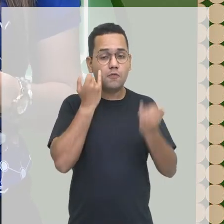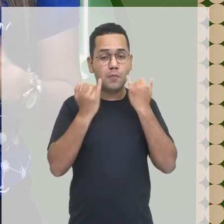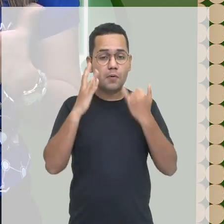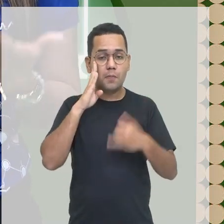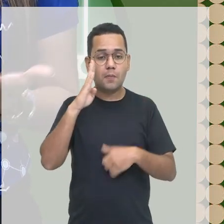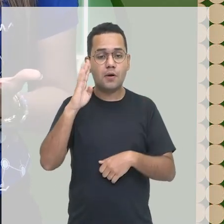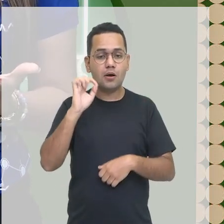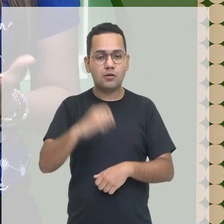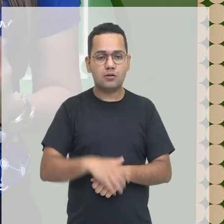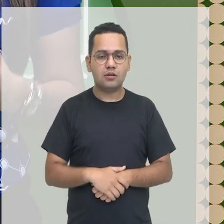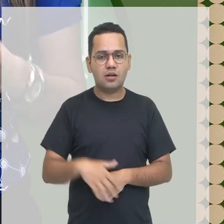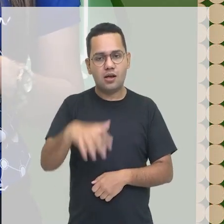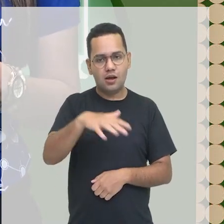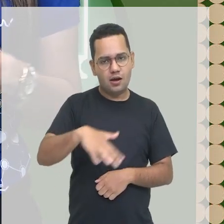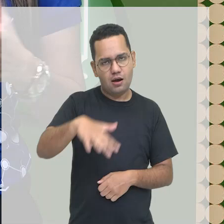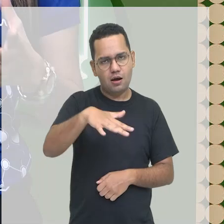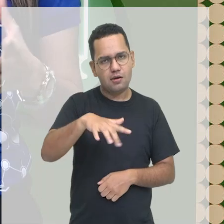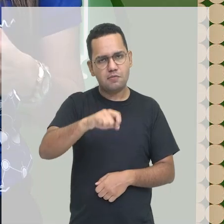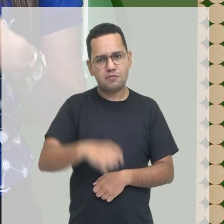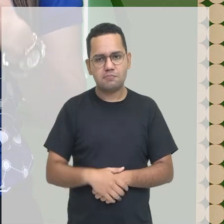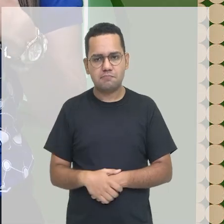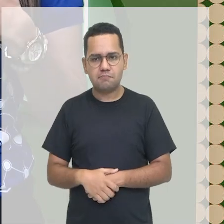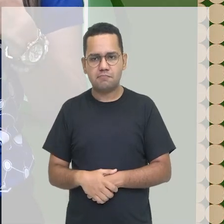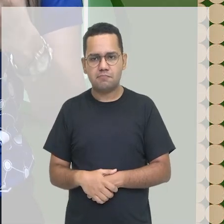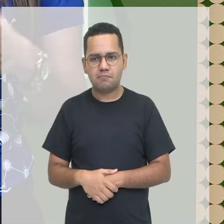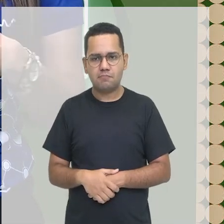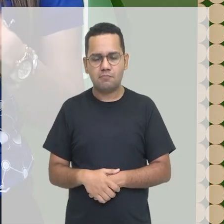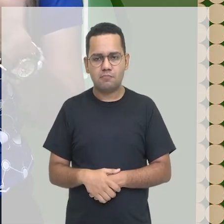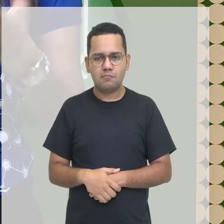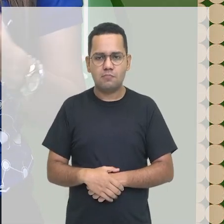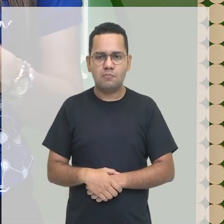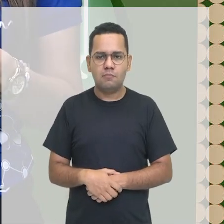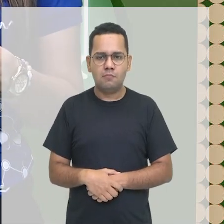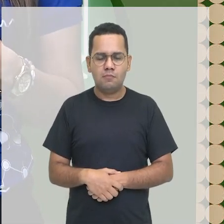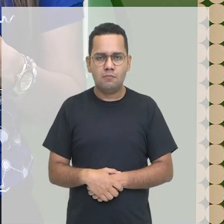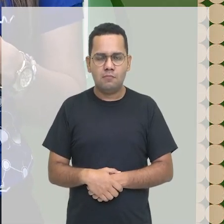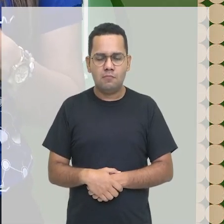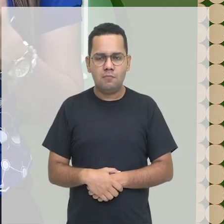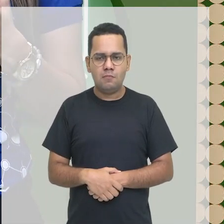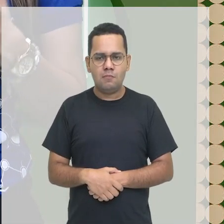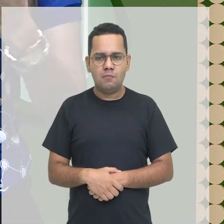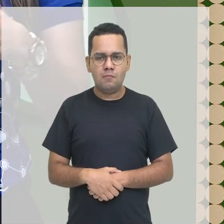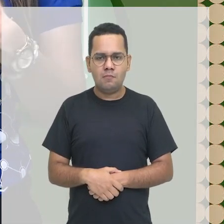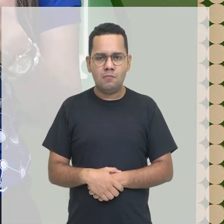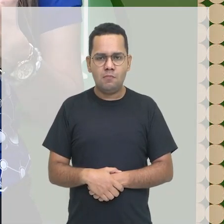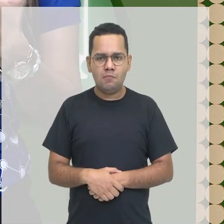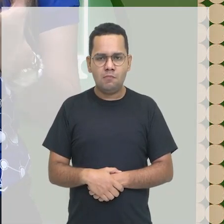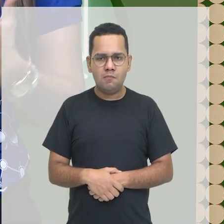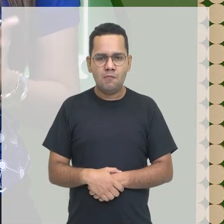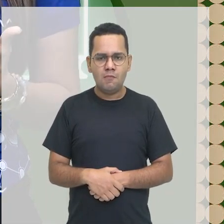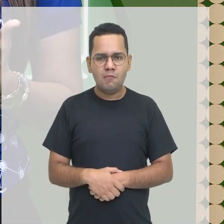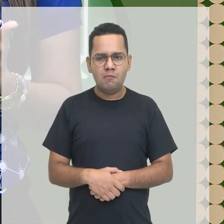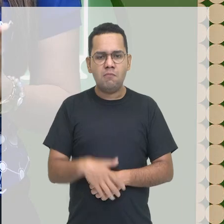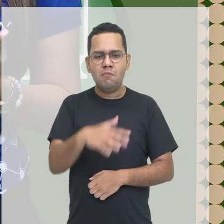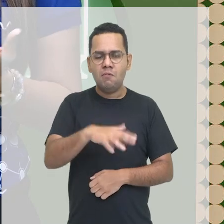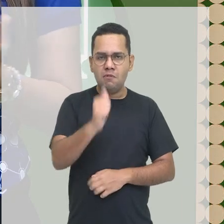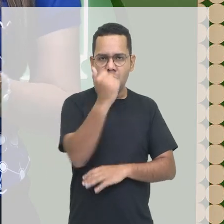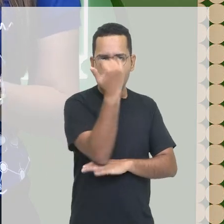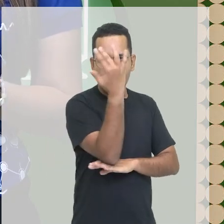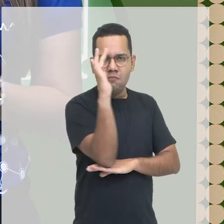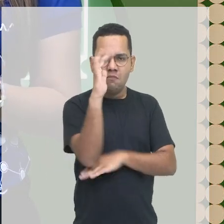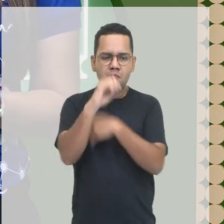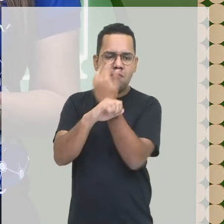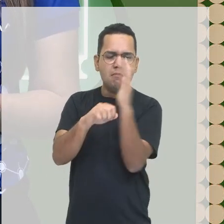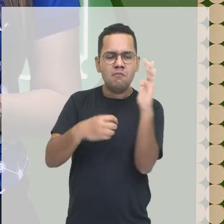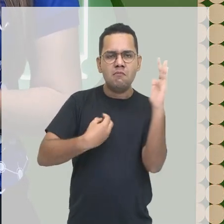de vida arborícola, ou seja, eles tinham um modo de viver em árvores, né, como